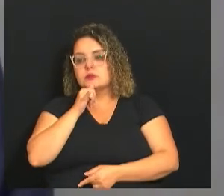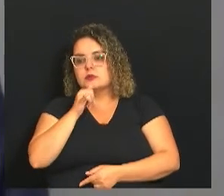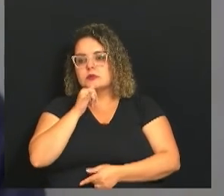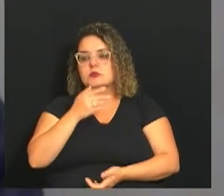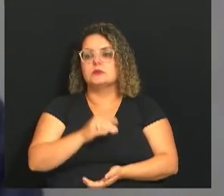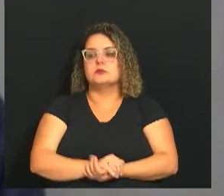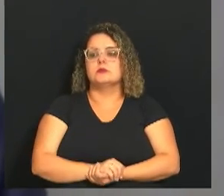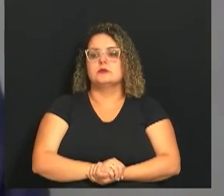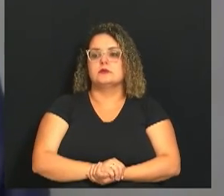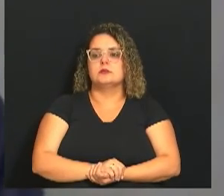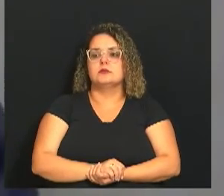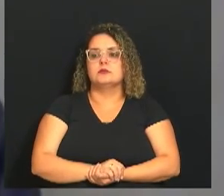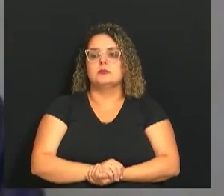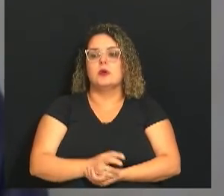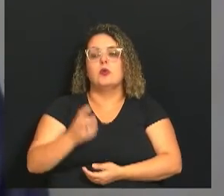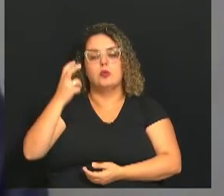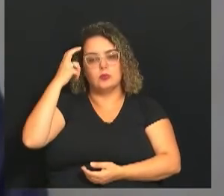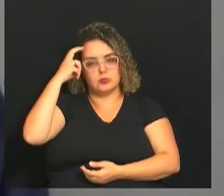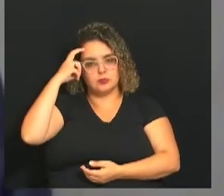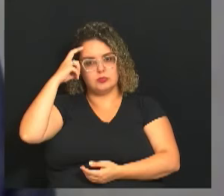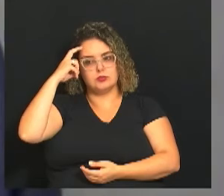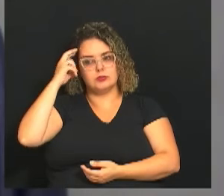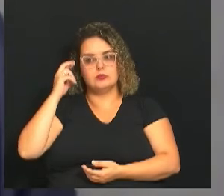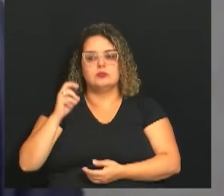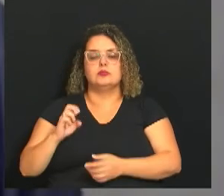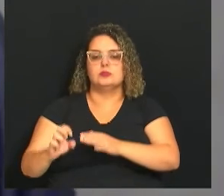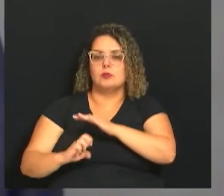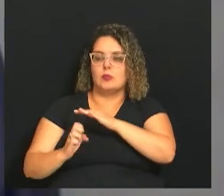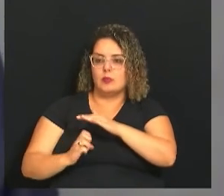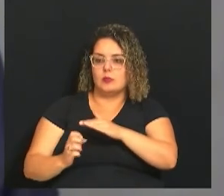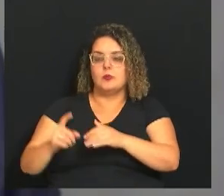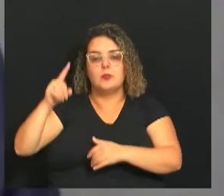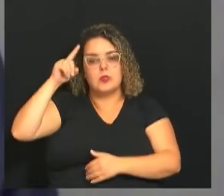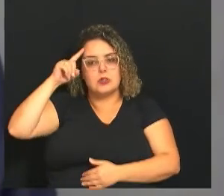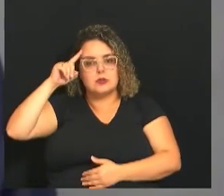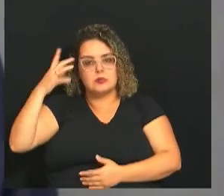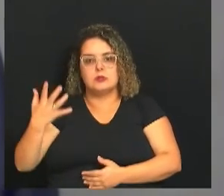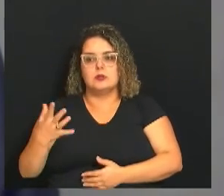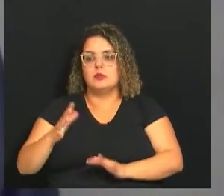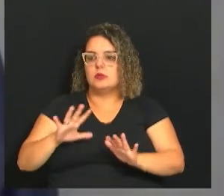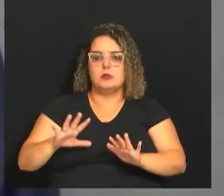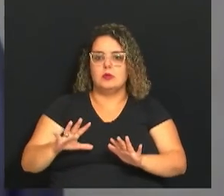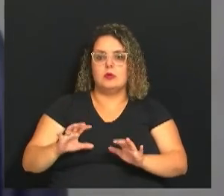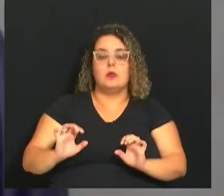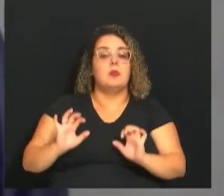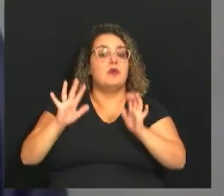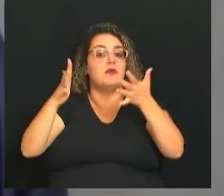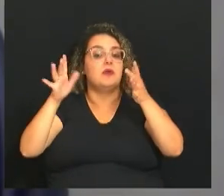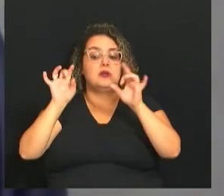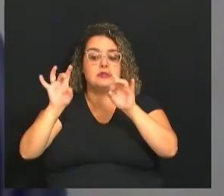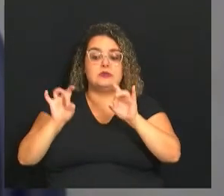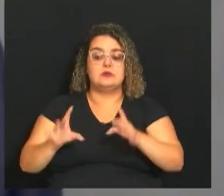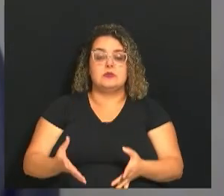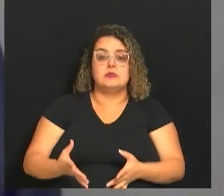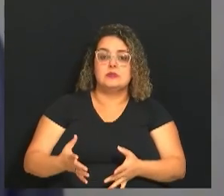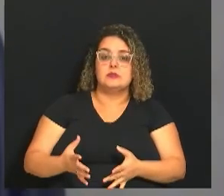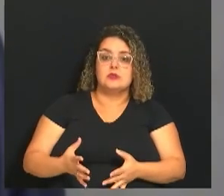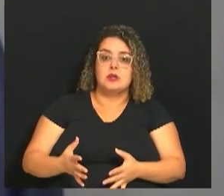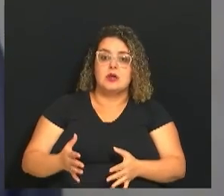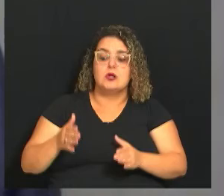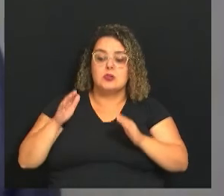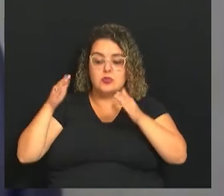algo cultural da empresa que fazia parte do dia a dia. É uma confraternização específica e que, teoricamente, o